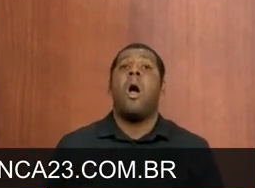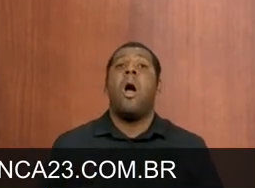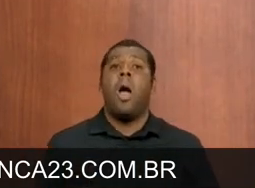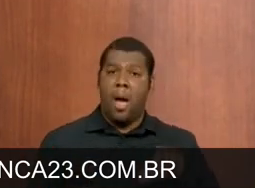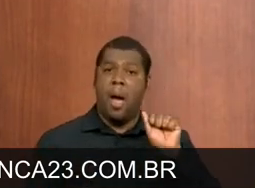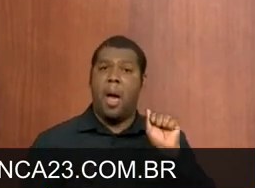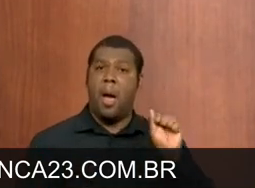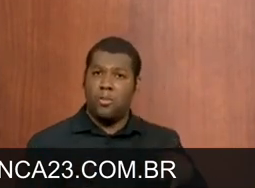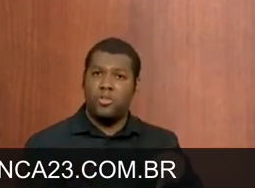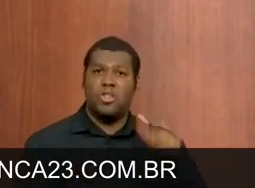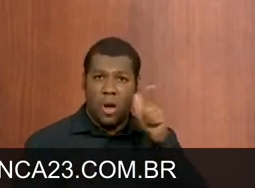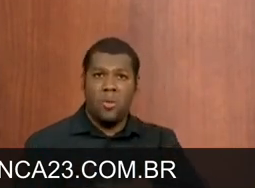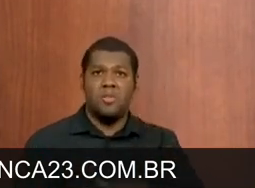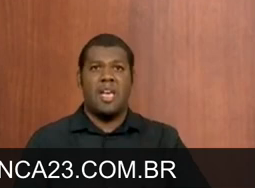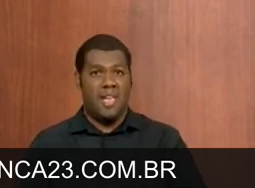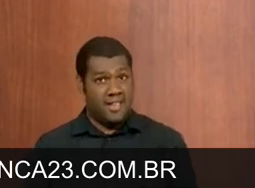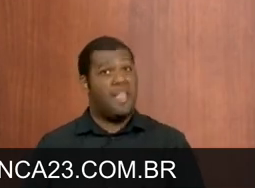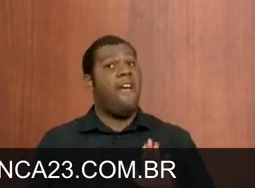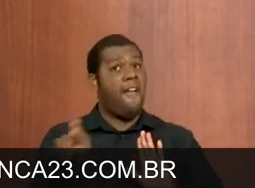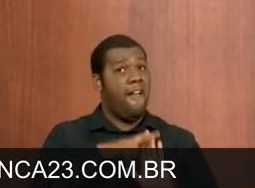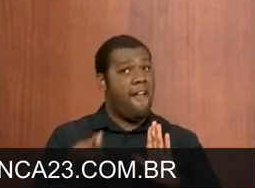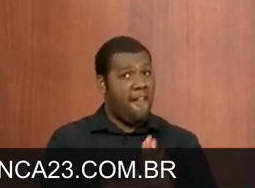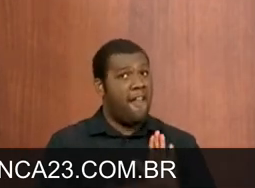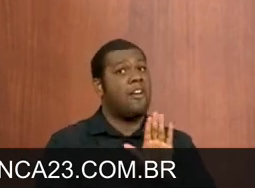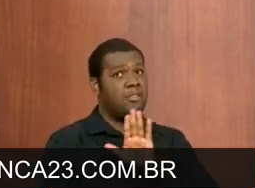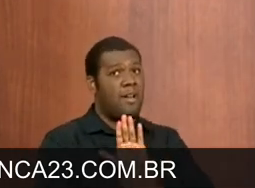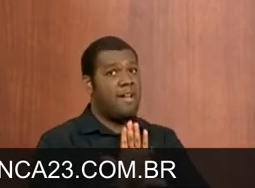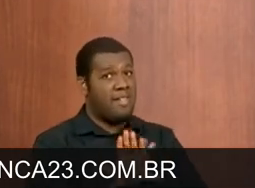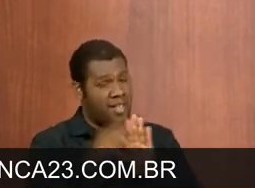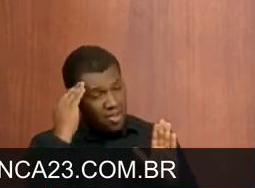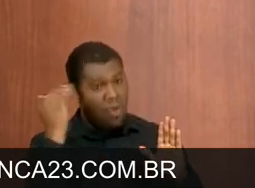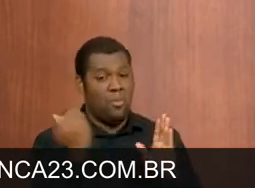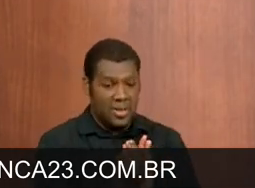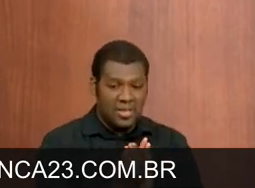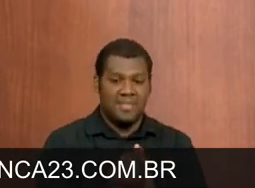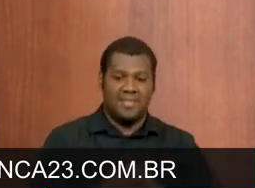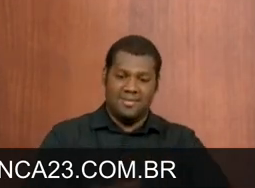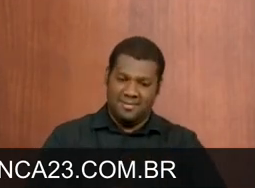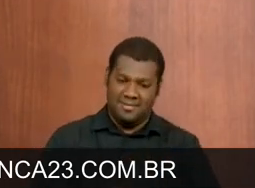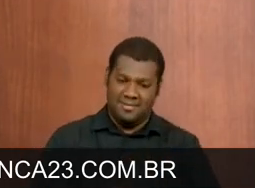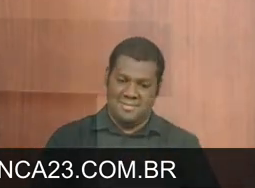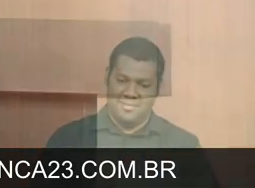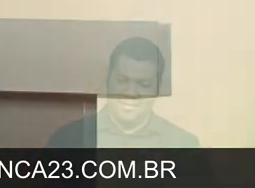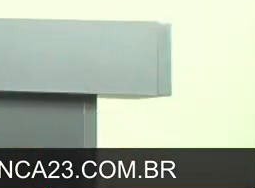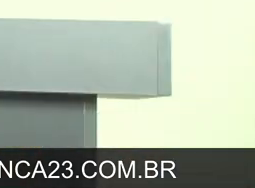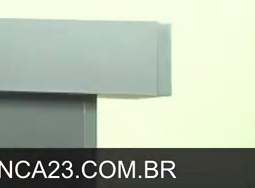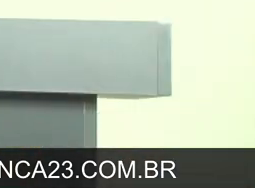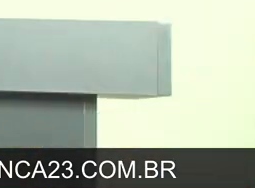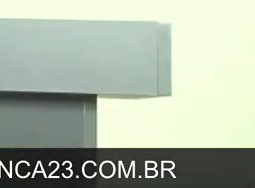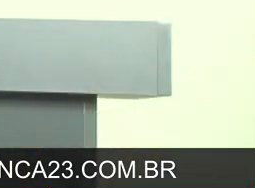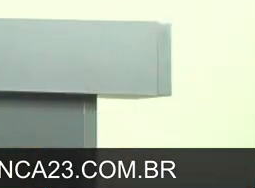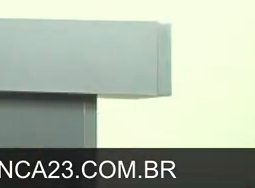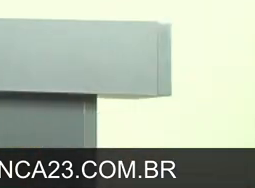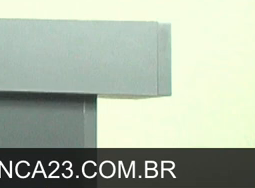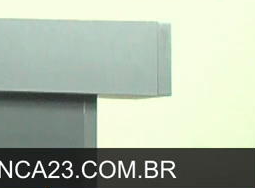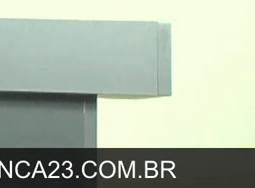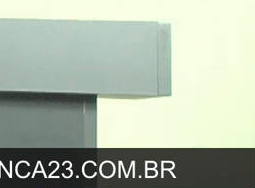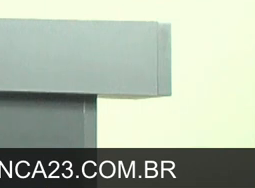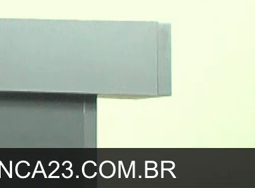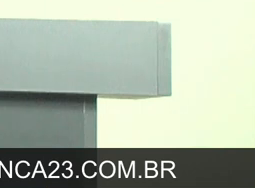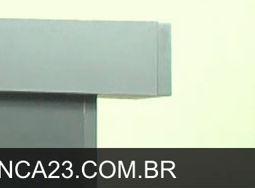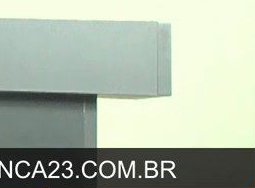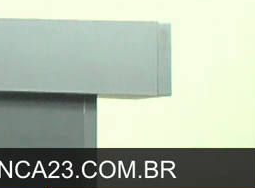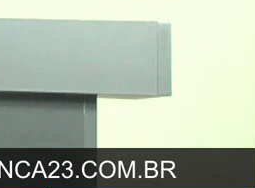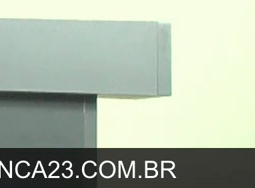aposentadoria a melhor regra, né, o melhor cálculo, né, e aí alcançar o melhor benefício. A verdade é uma só, que